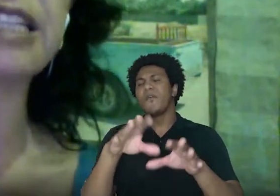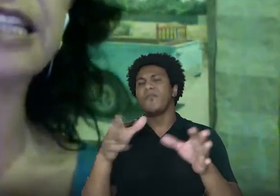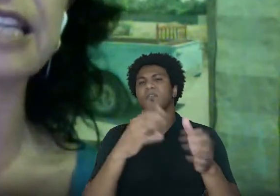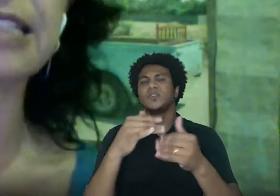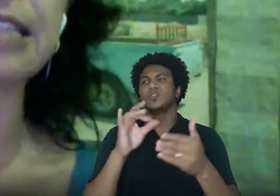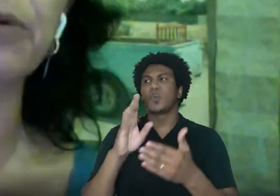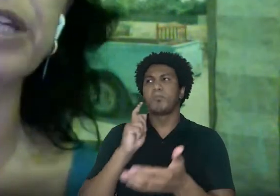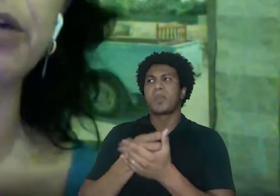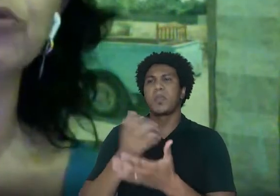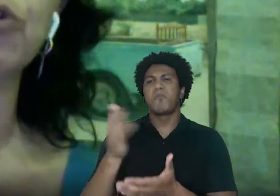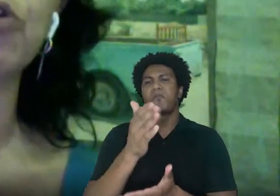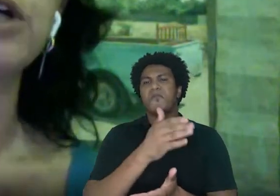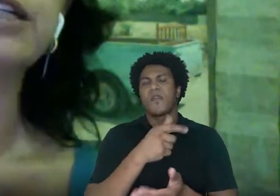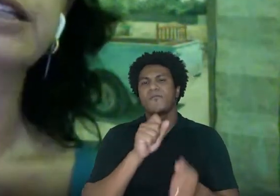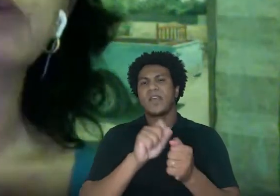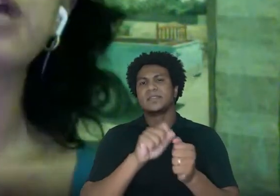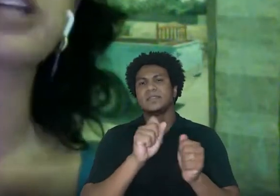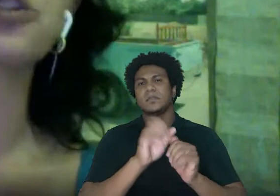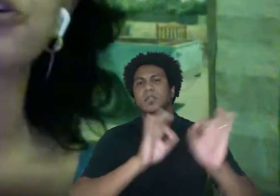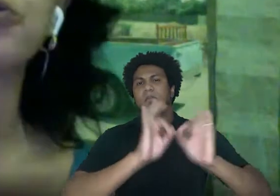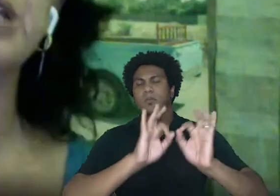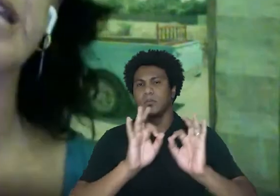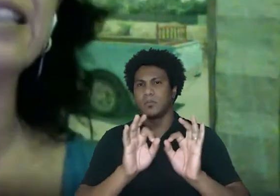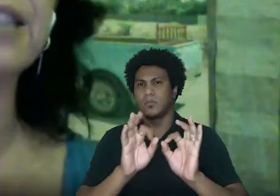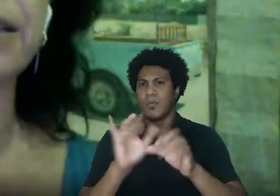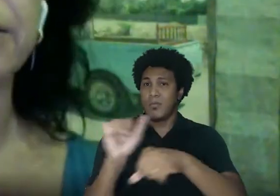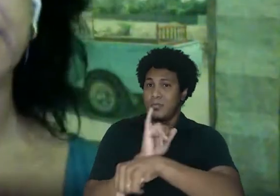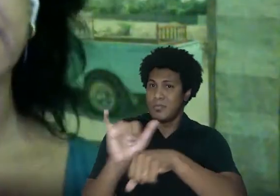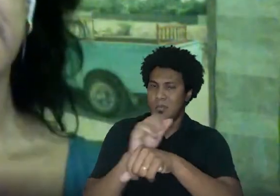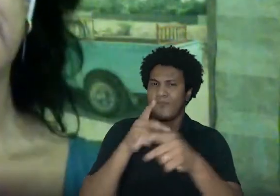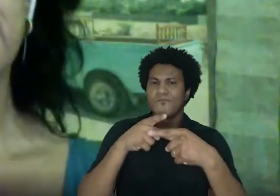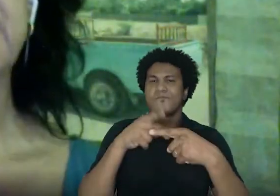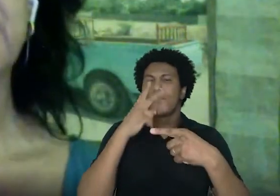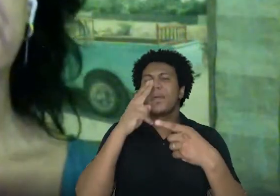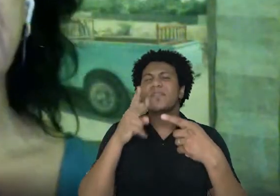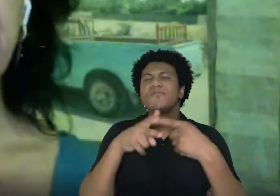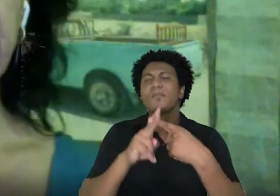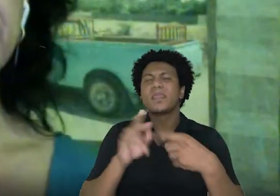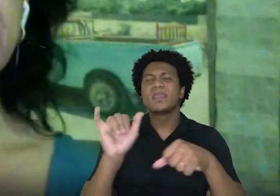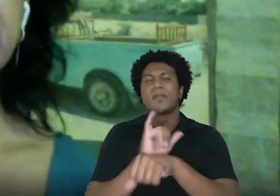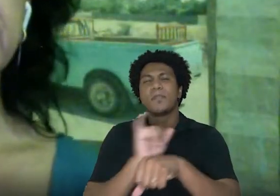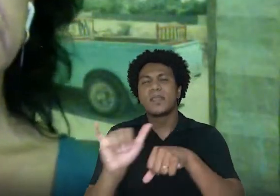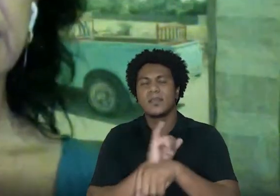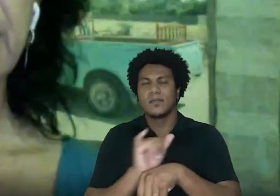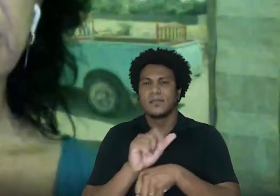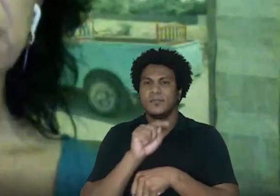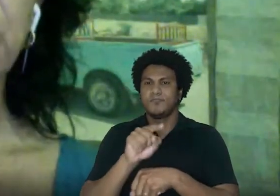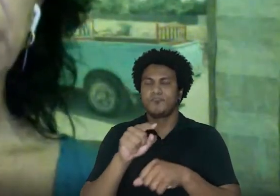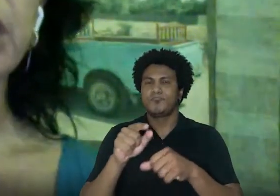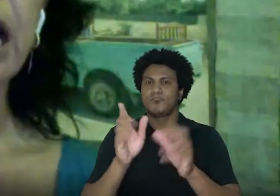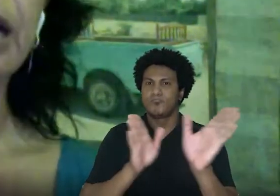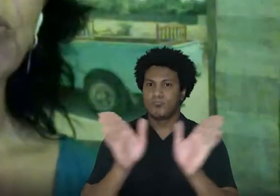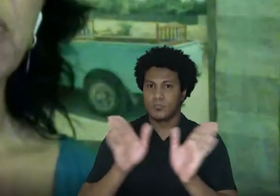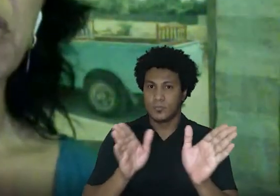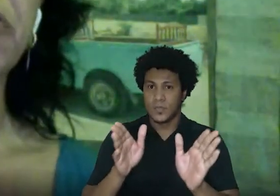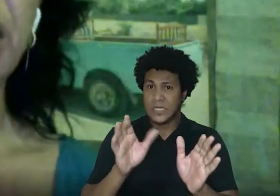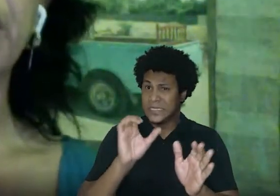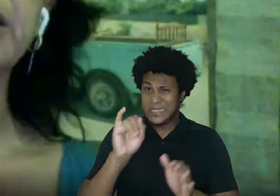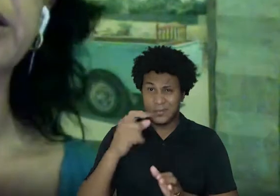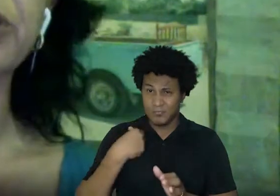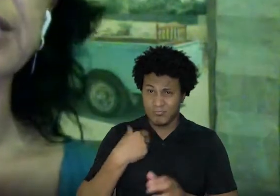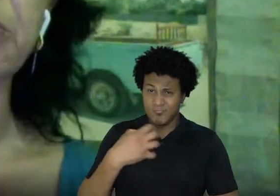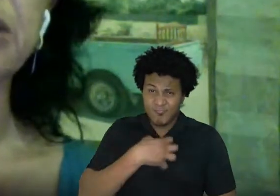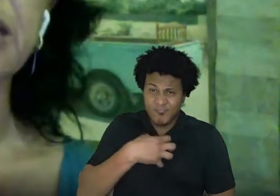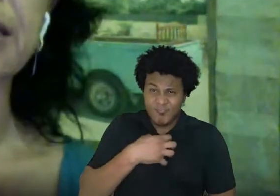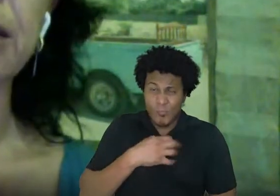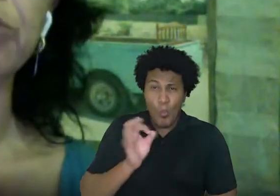uma terceirização em que eu não me relaciono em nada com essa ferramenta, né? Mesmo que eu encare como uma ferramenta